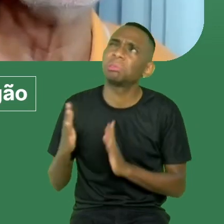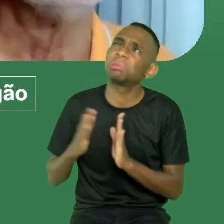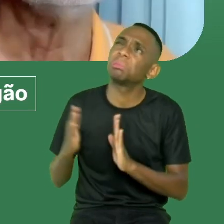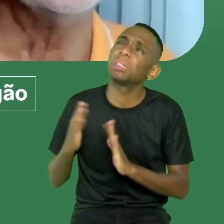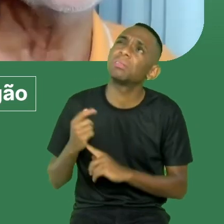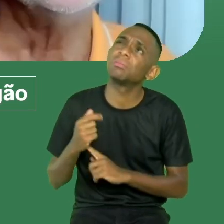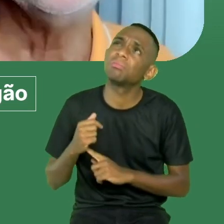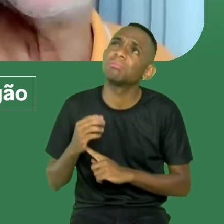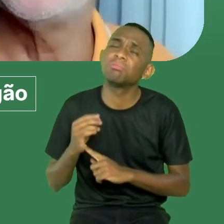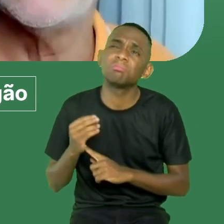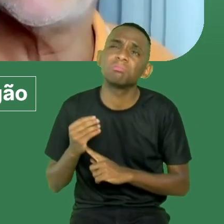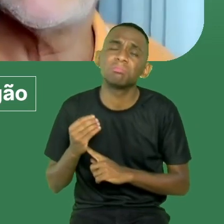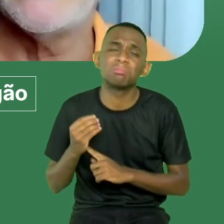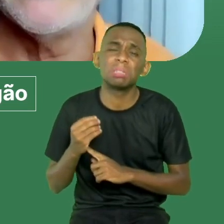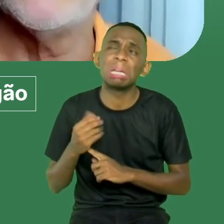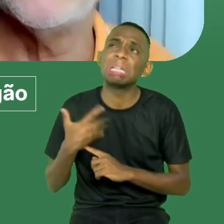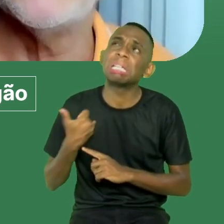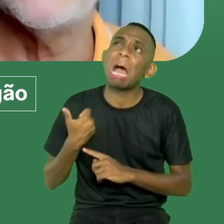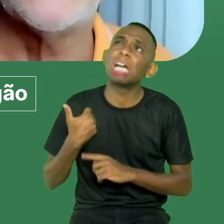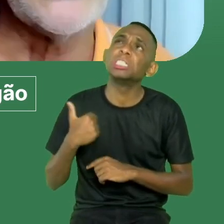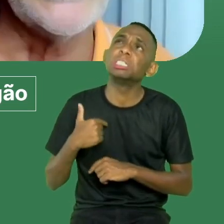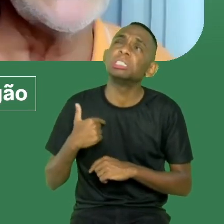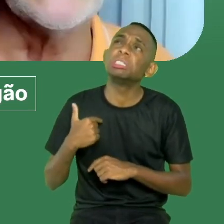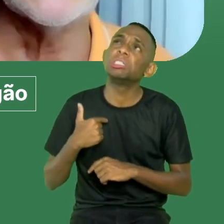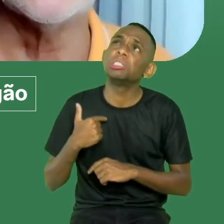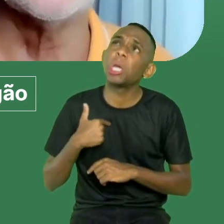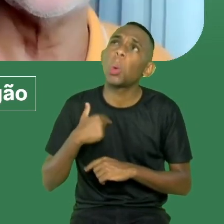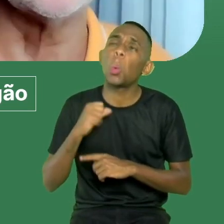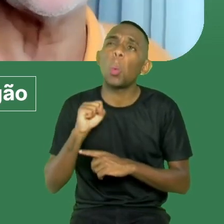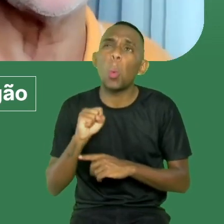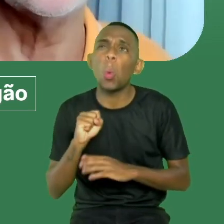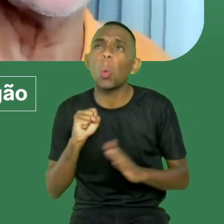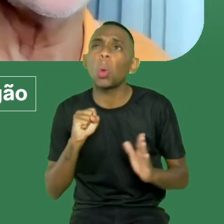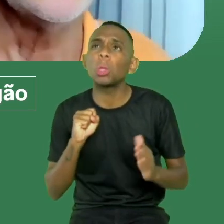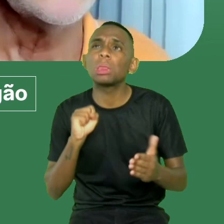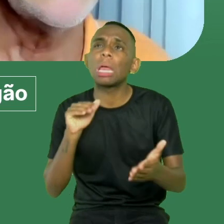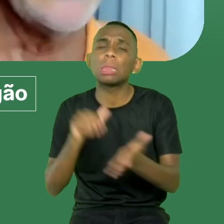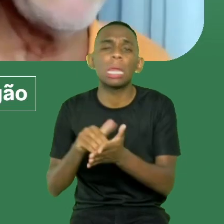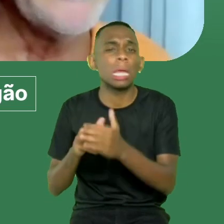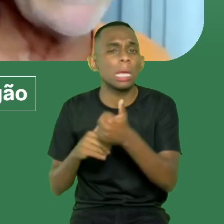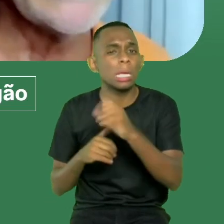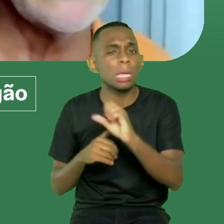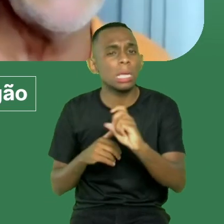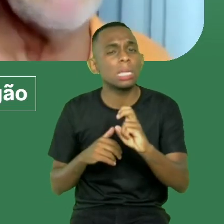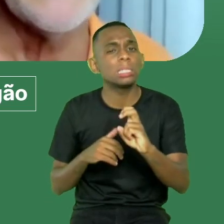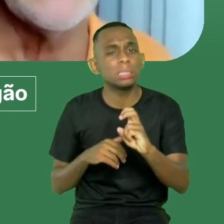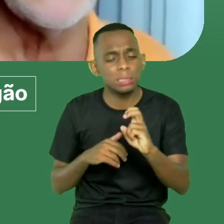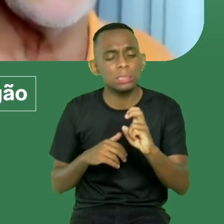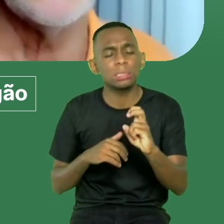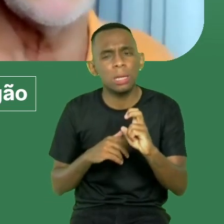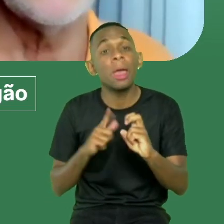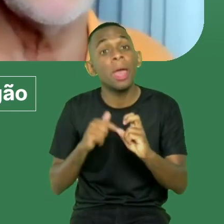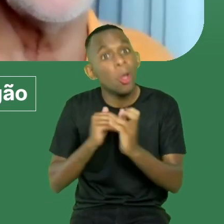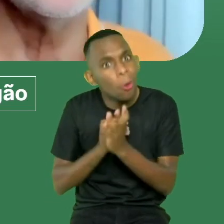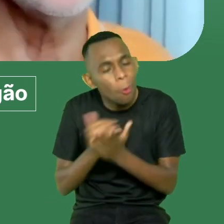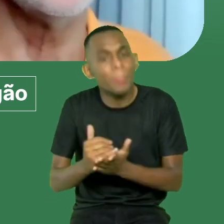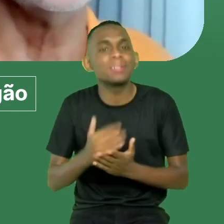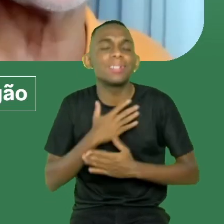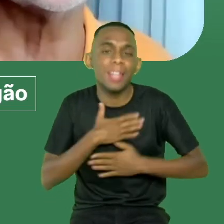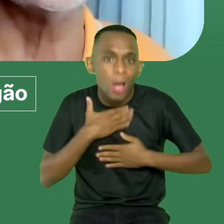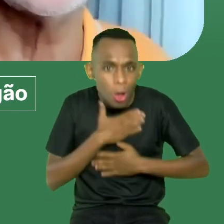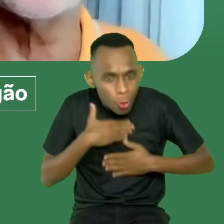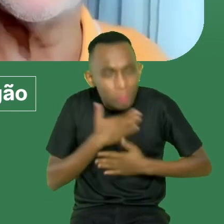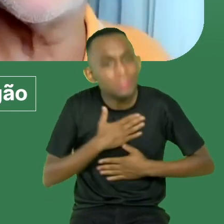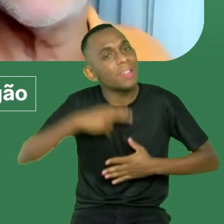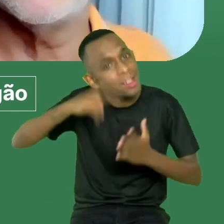dos 8 até os 15 anos. É ali quando está Foi assim. começando a gostar de ler mesmo,